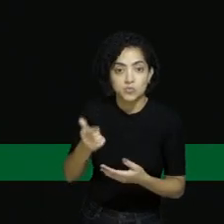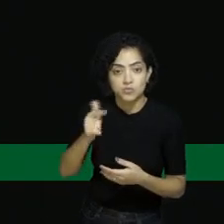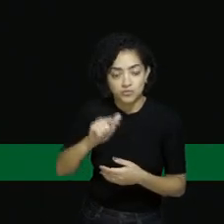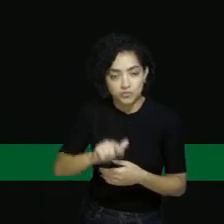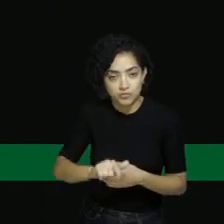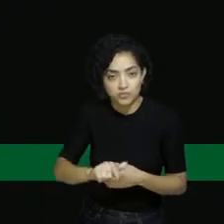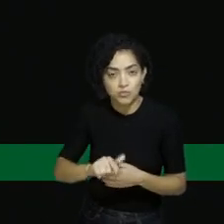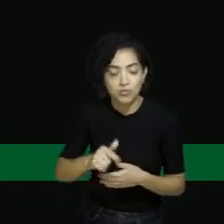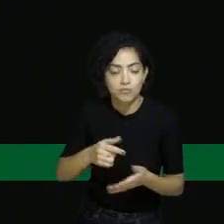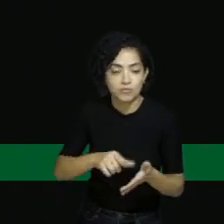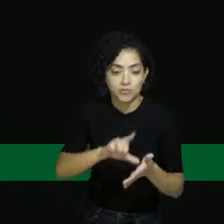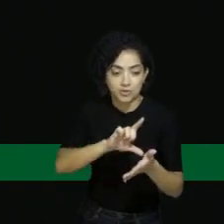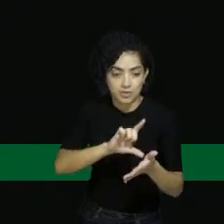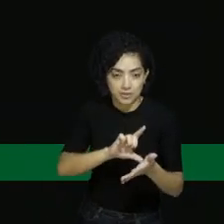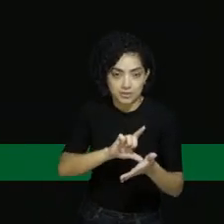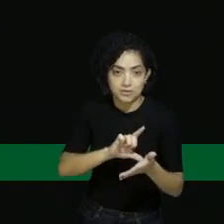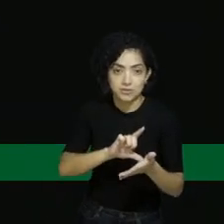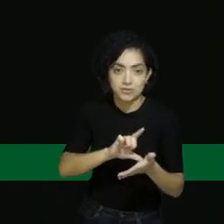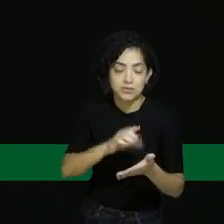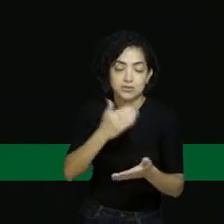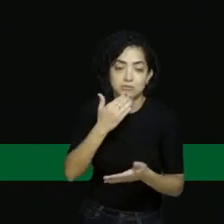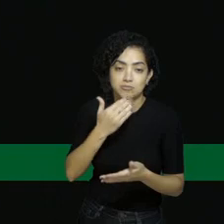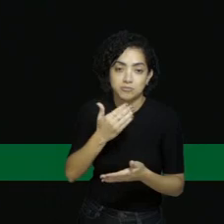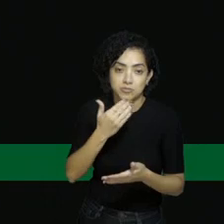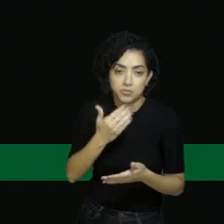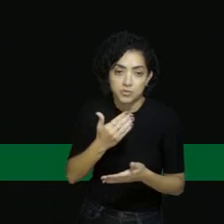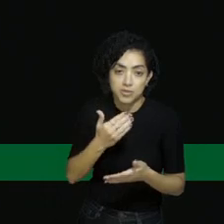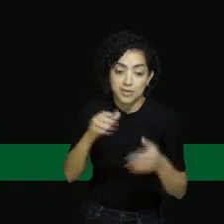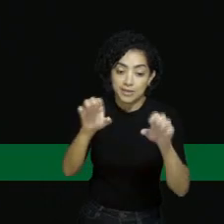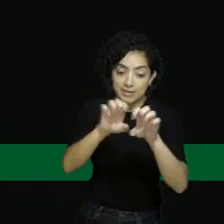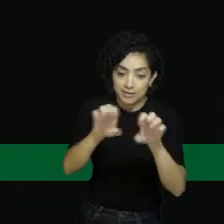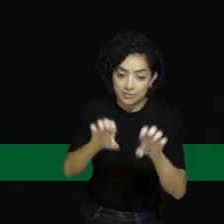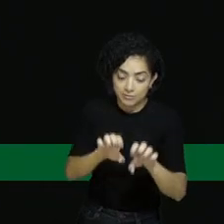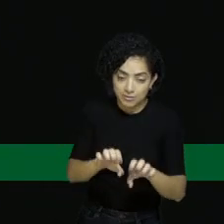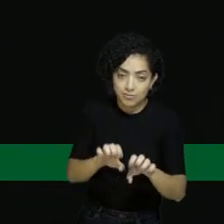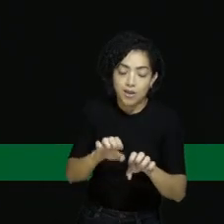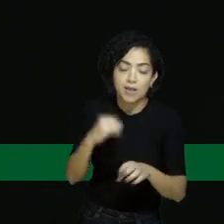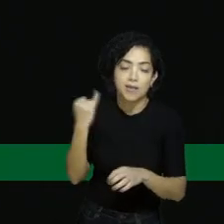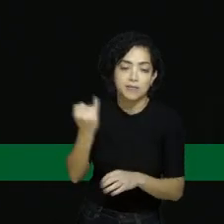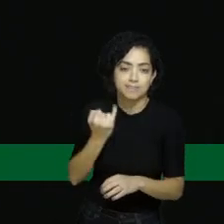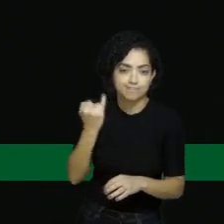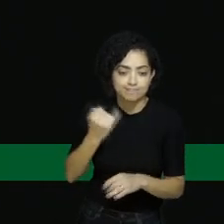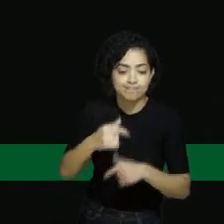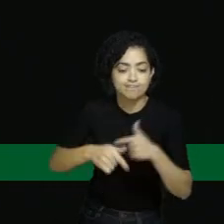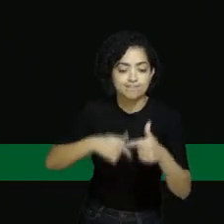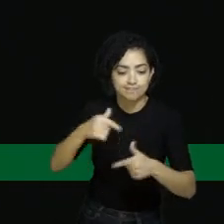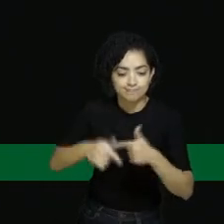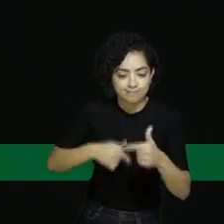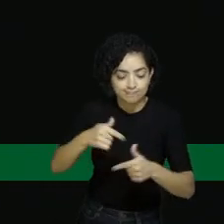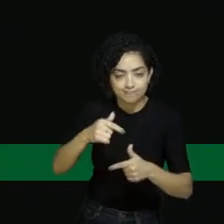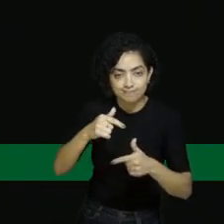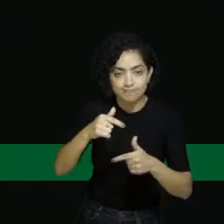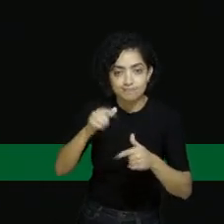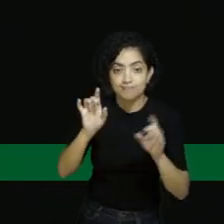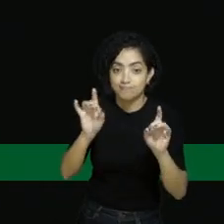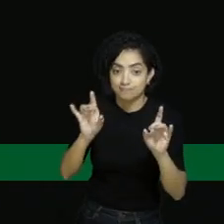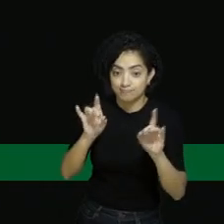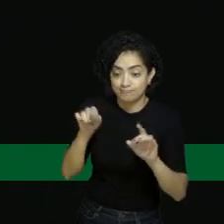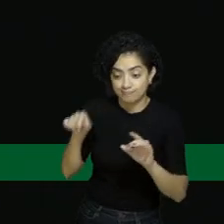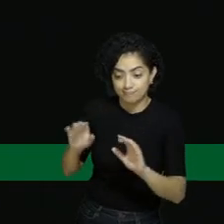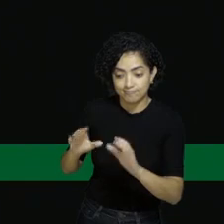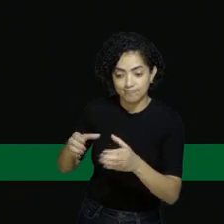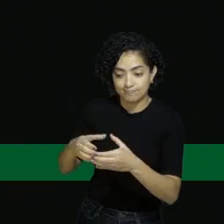que me antecederam, lembrando que infraestrutura é essencial para a atividade, especialmente do produtor,